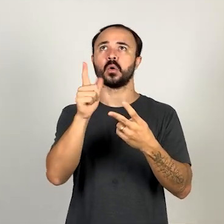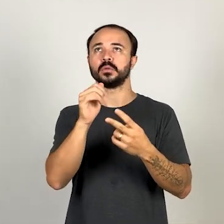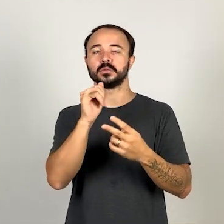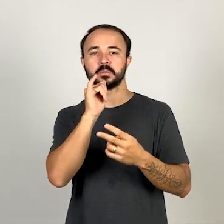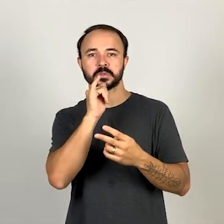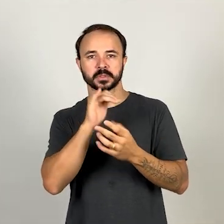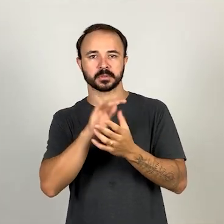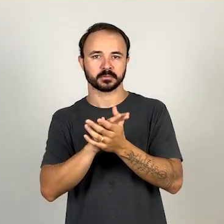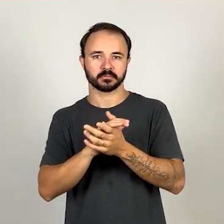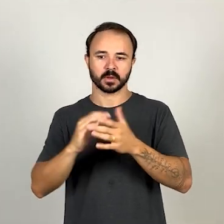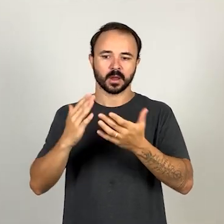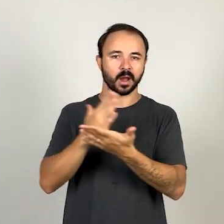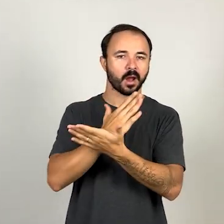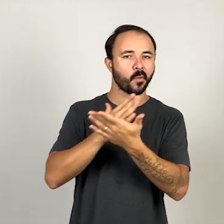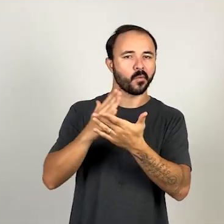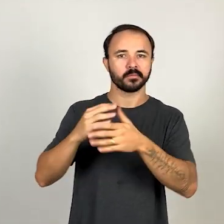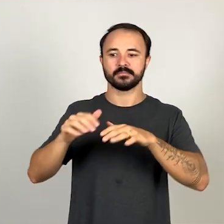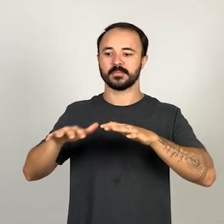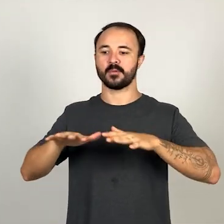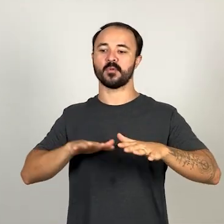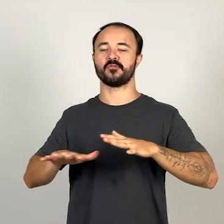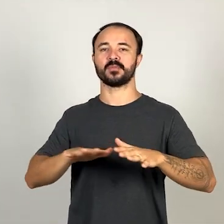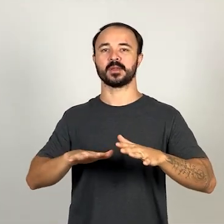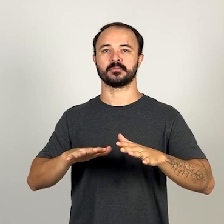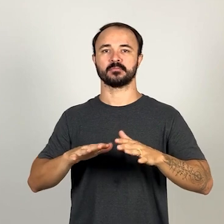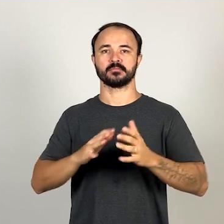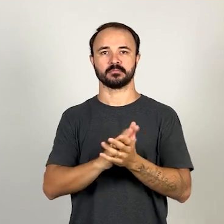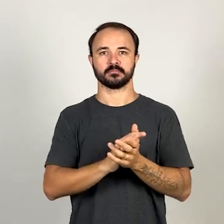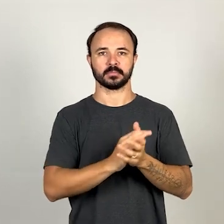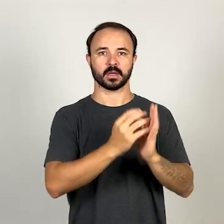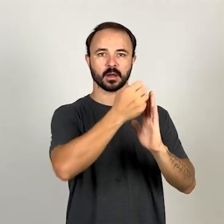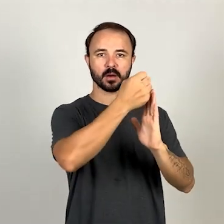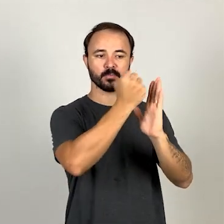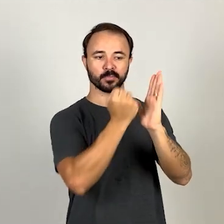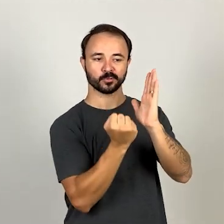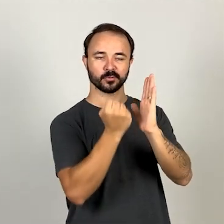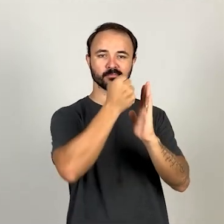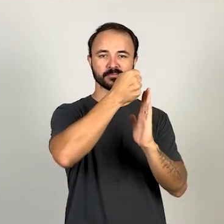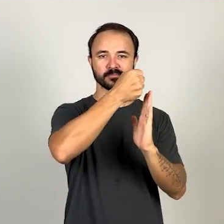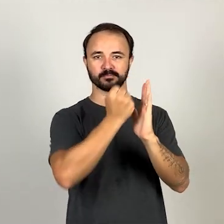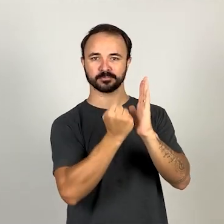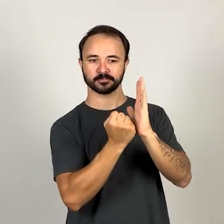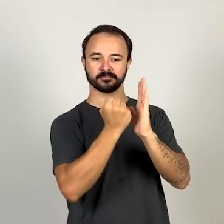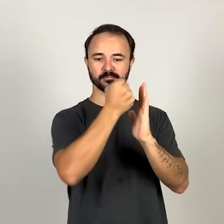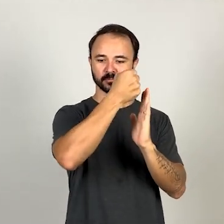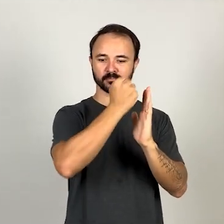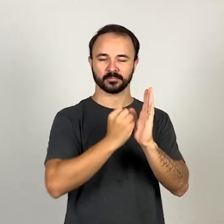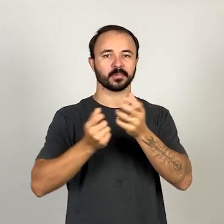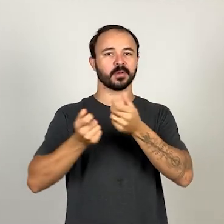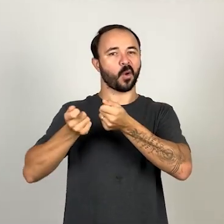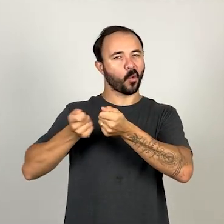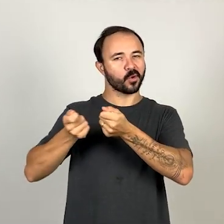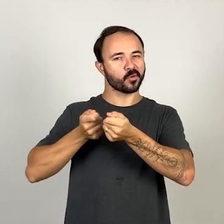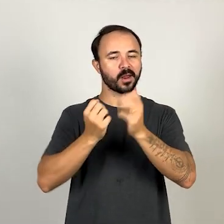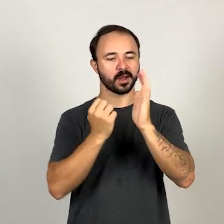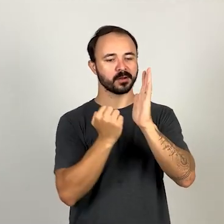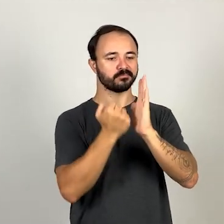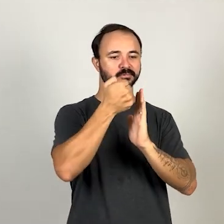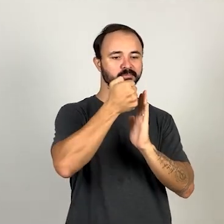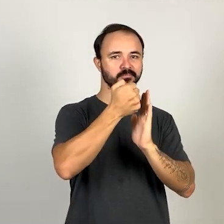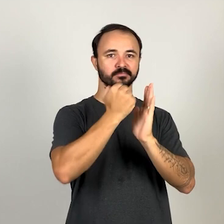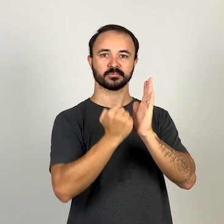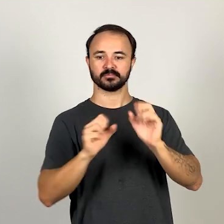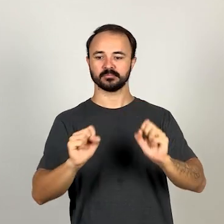onde vamos fazer determinados movimentos com a alavanca e com isso gerar também energia elétrica.